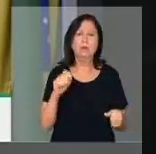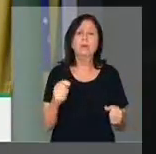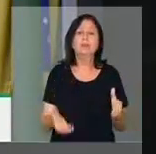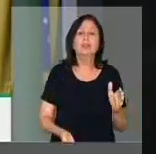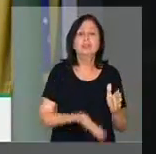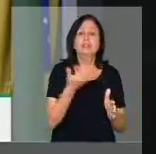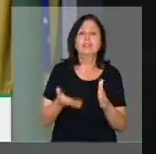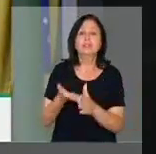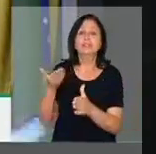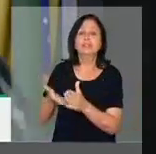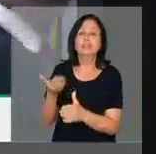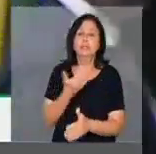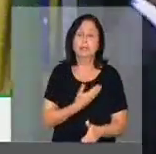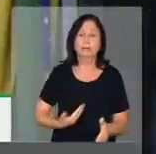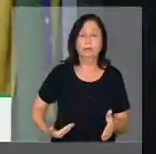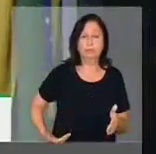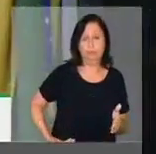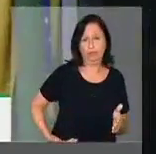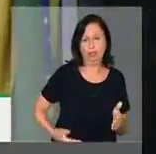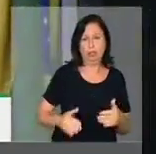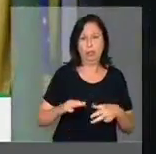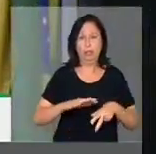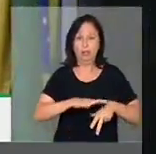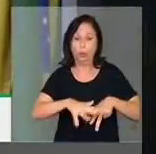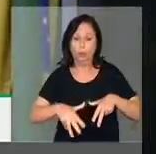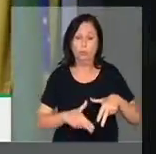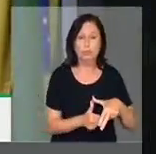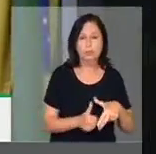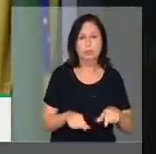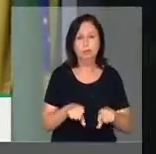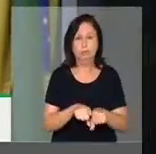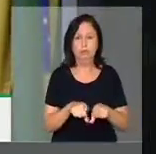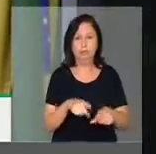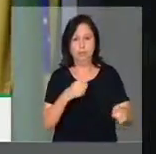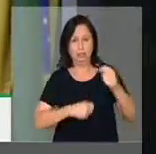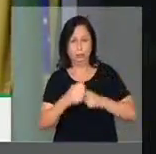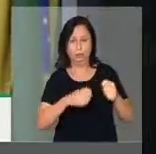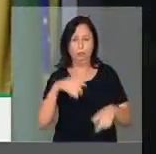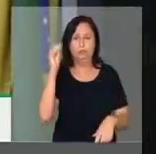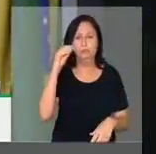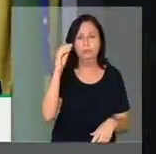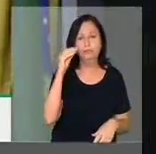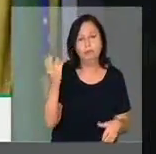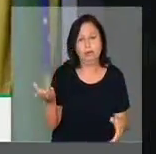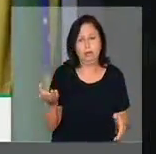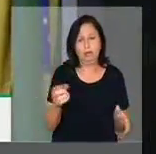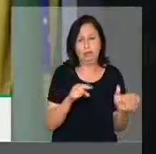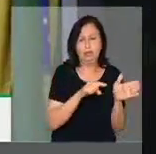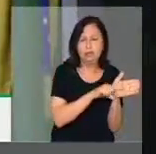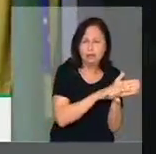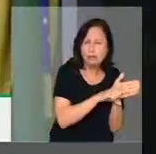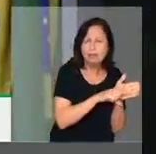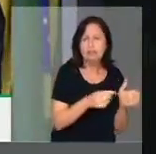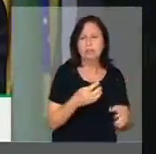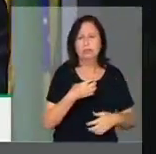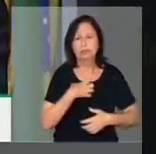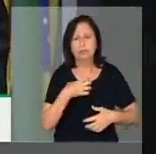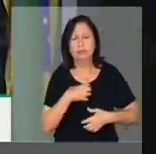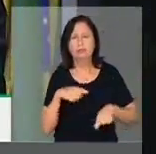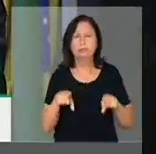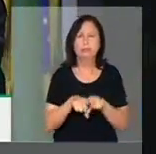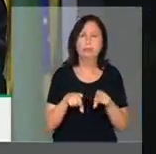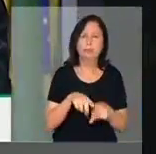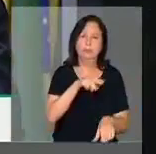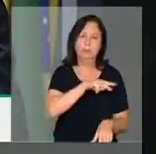governo, corrupção, são ingredientes negativos que tem a Justiça, o Ministério Público, a